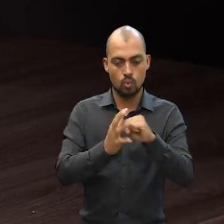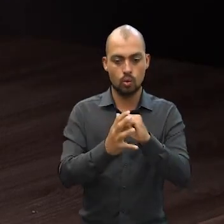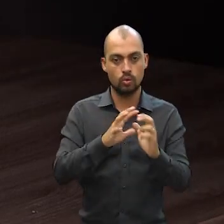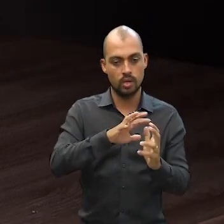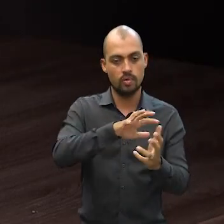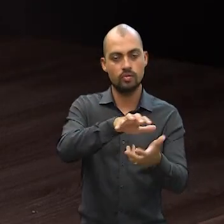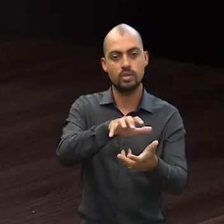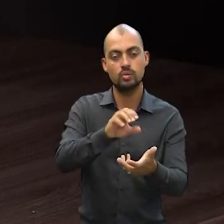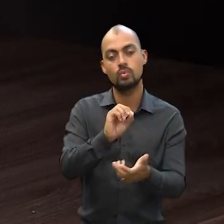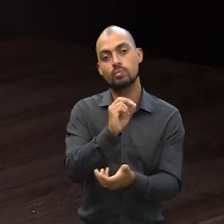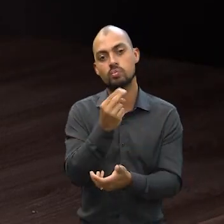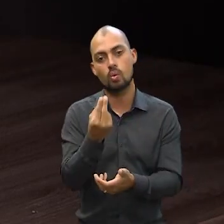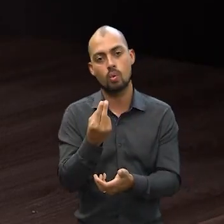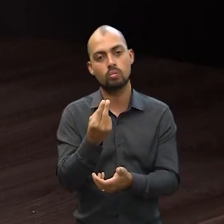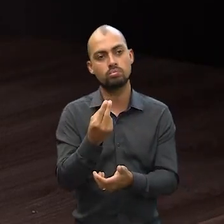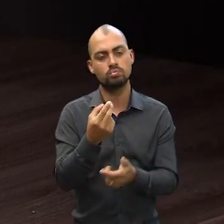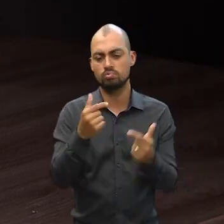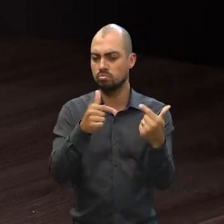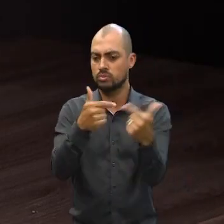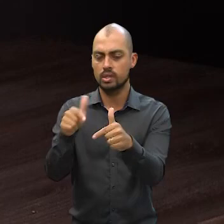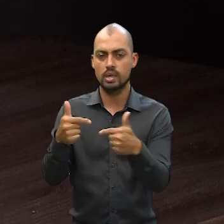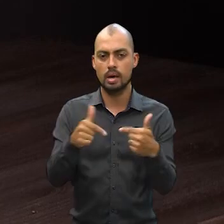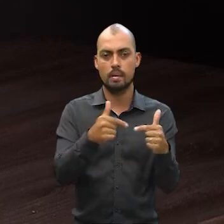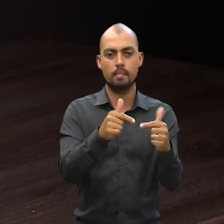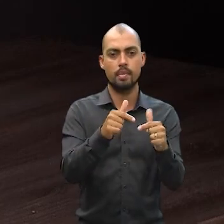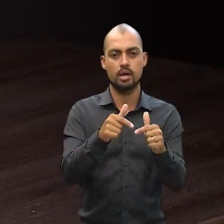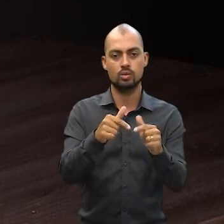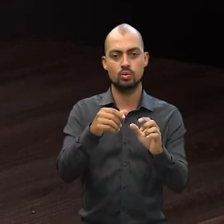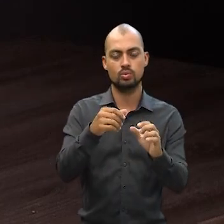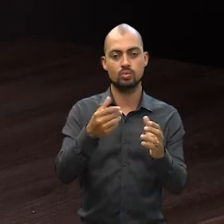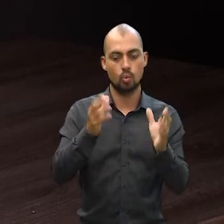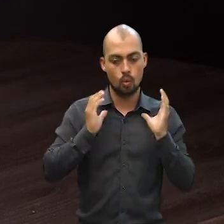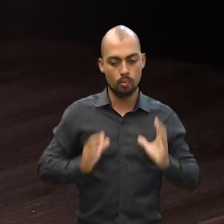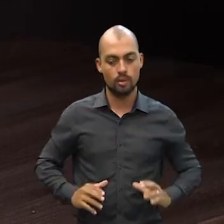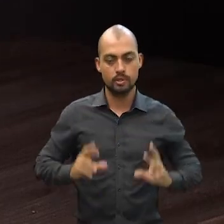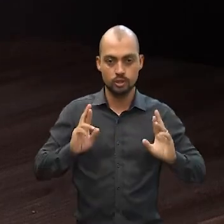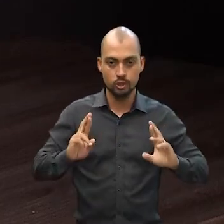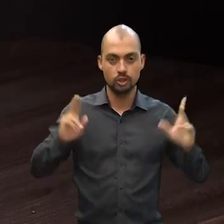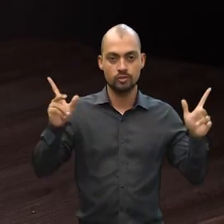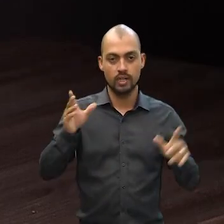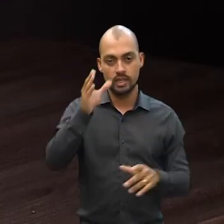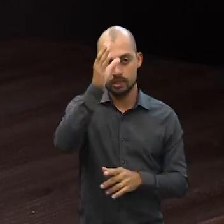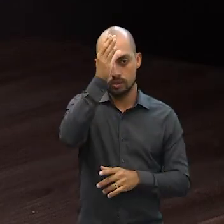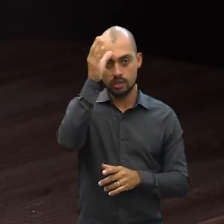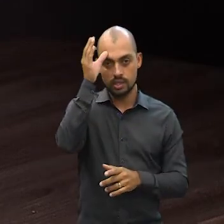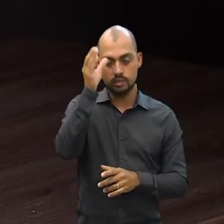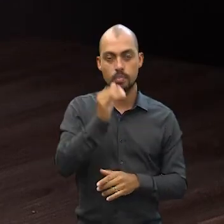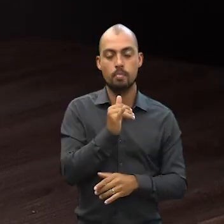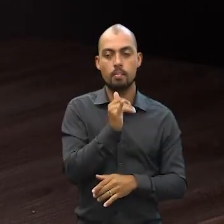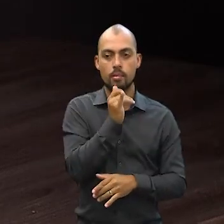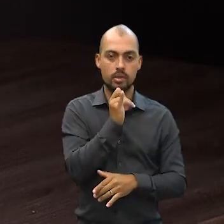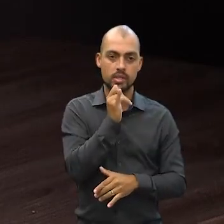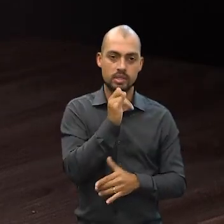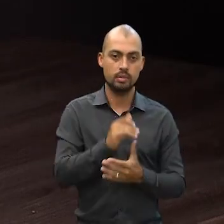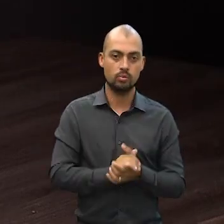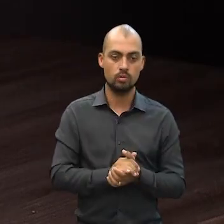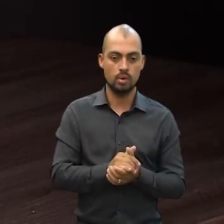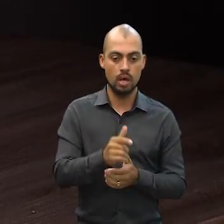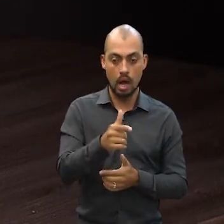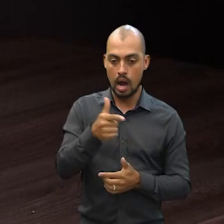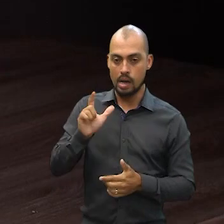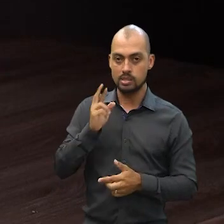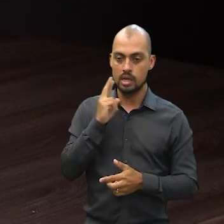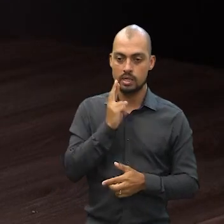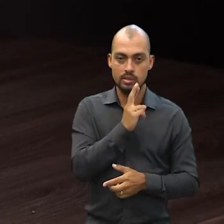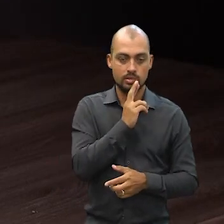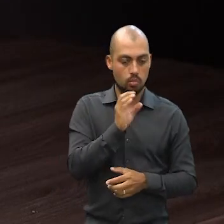mesmo a oferecer serviços nesse novo comportamento do consumidor Por exemplo, ninguém podia ir a restaurantes,